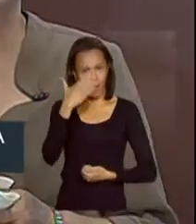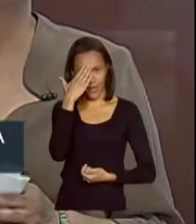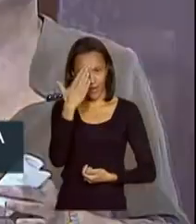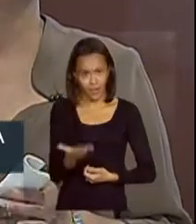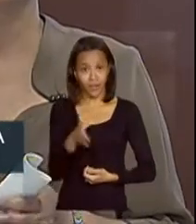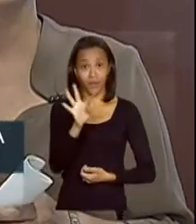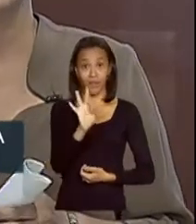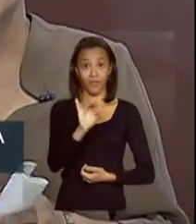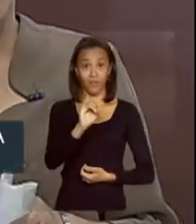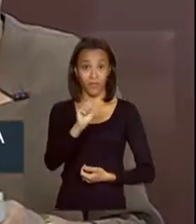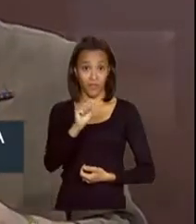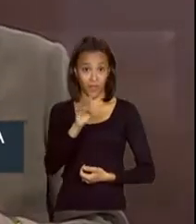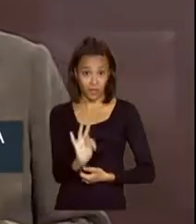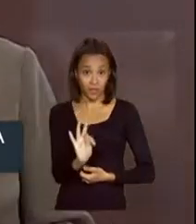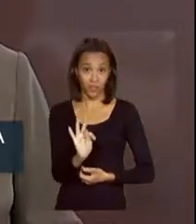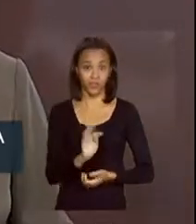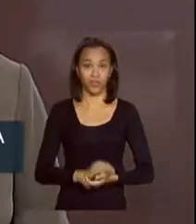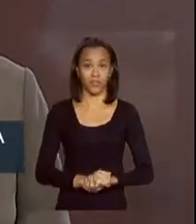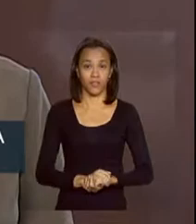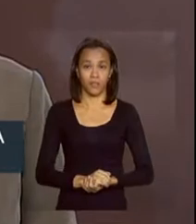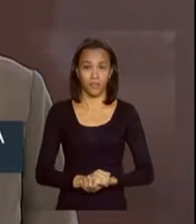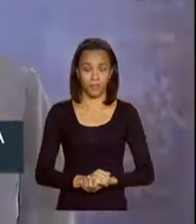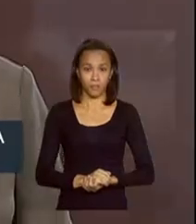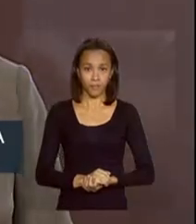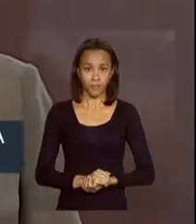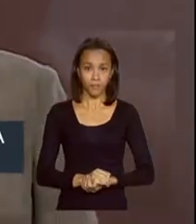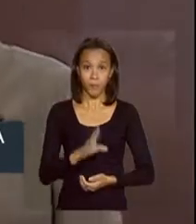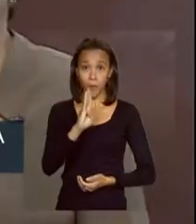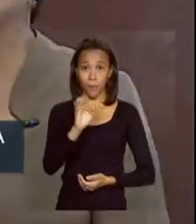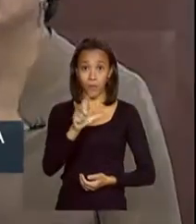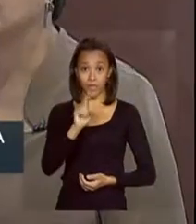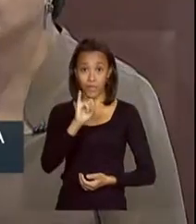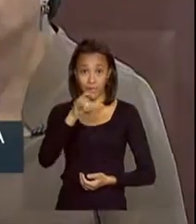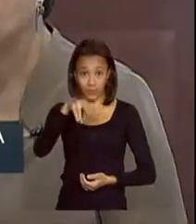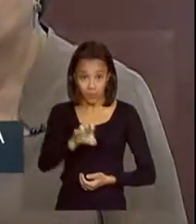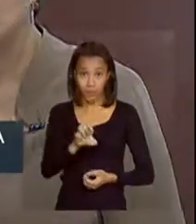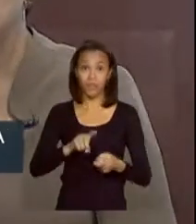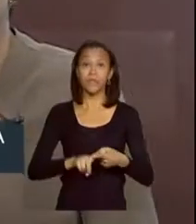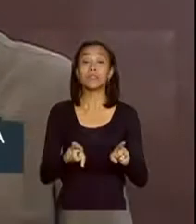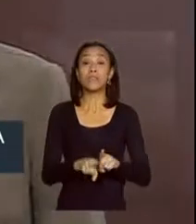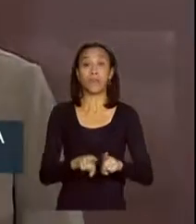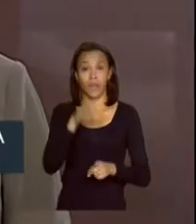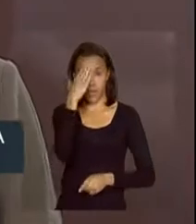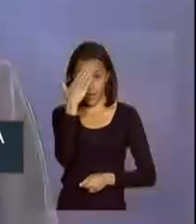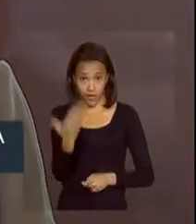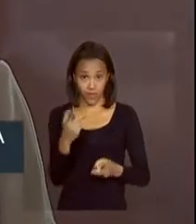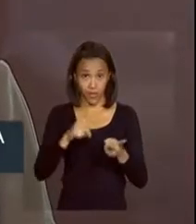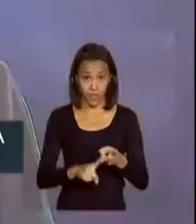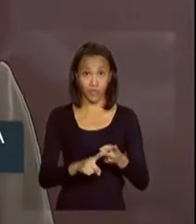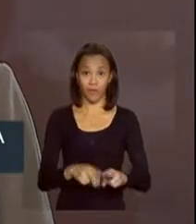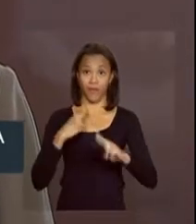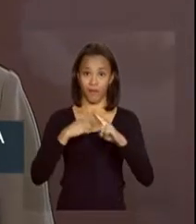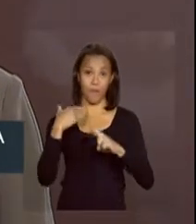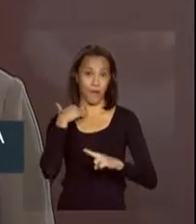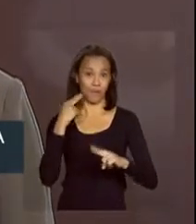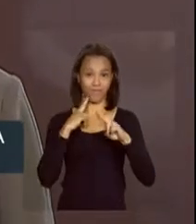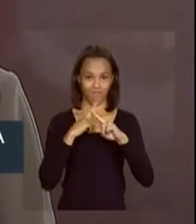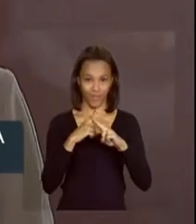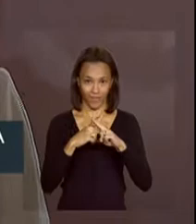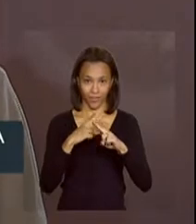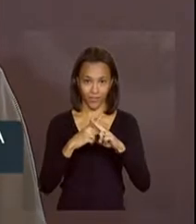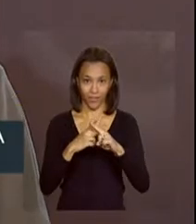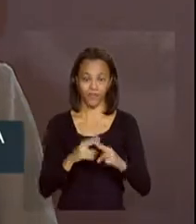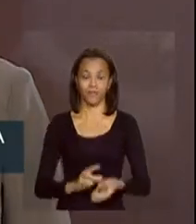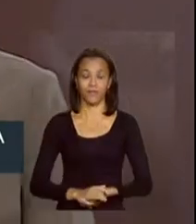a Fiat o credor vi no Bellini agradeço a caixa nosso